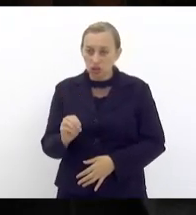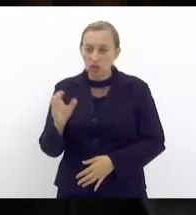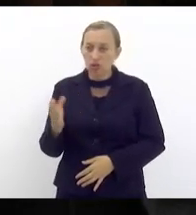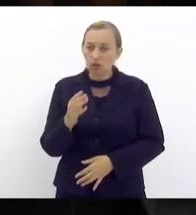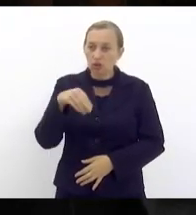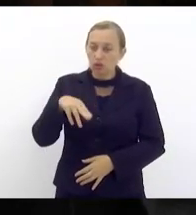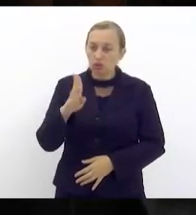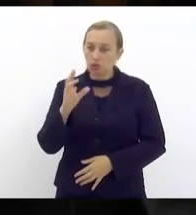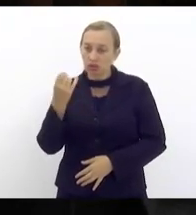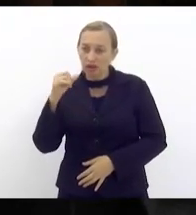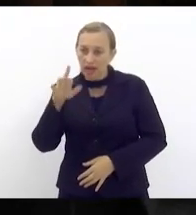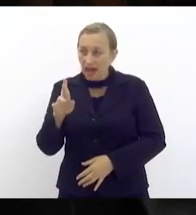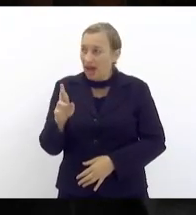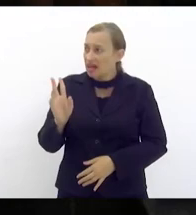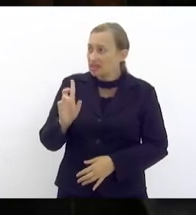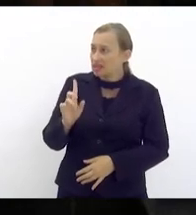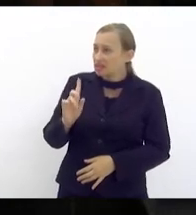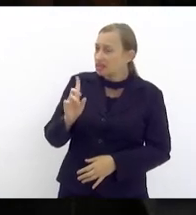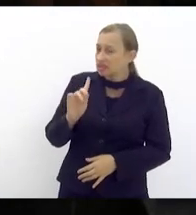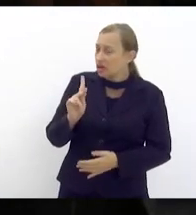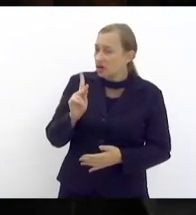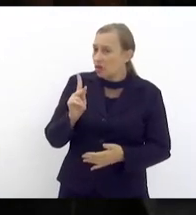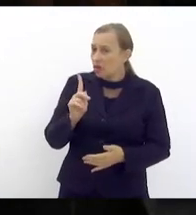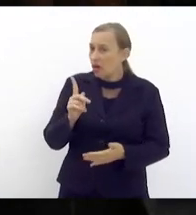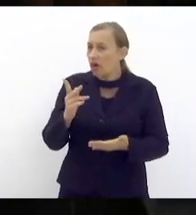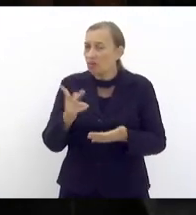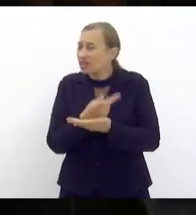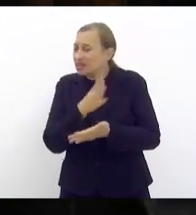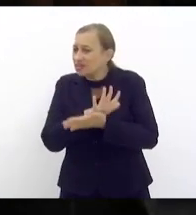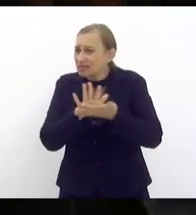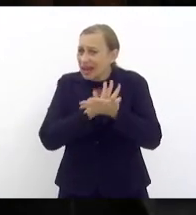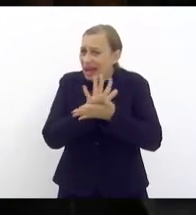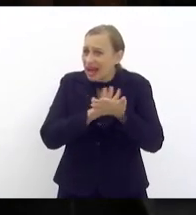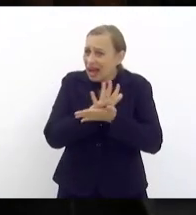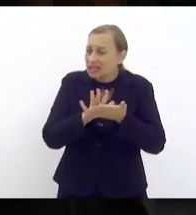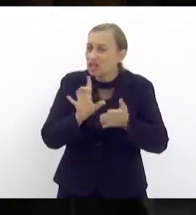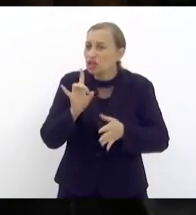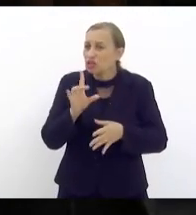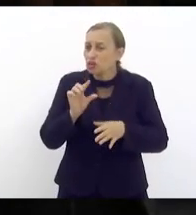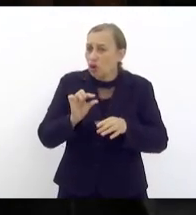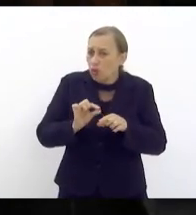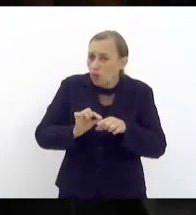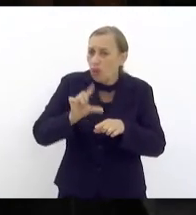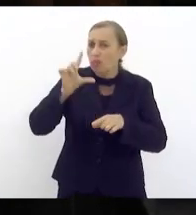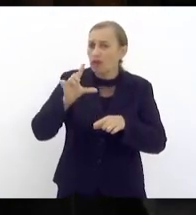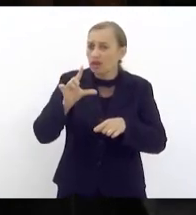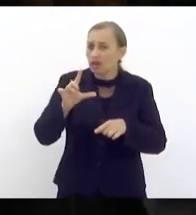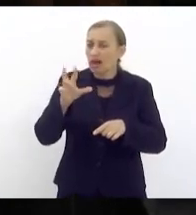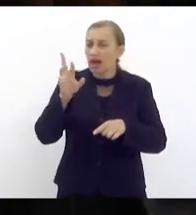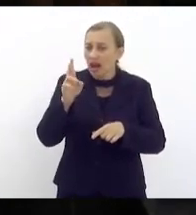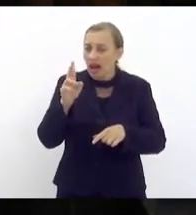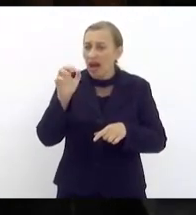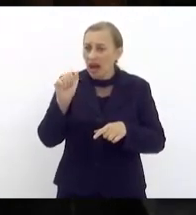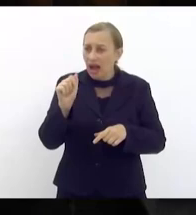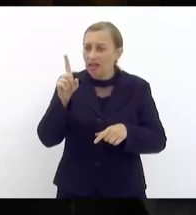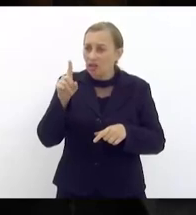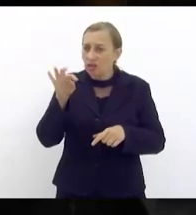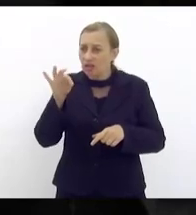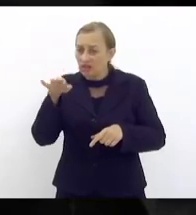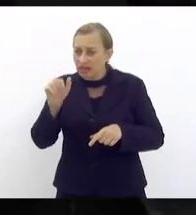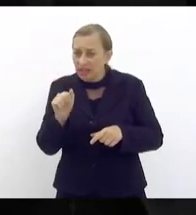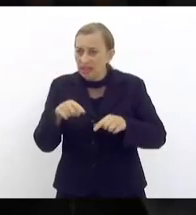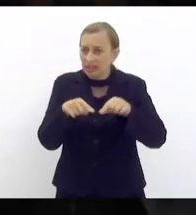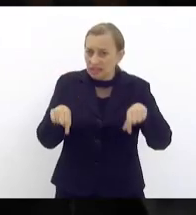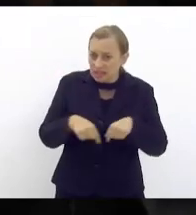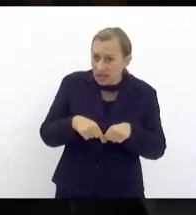a sair teria vindo somente um aumento na radioatividade em uma das salas até depois assumir que houve